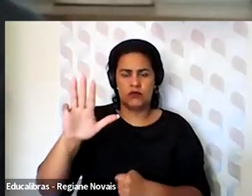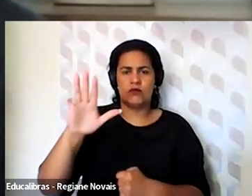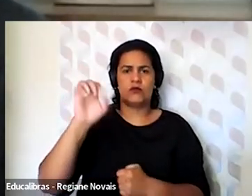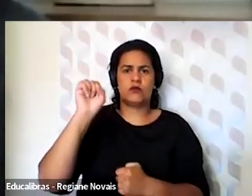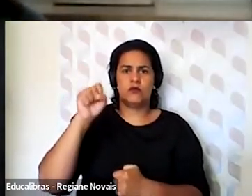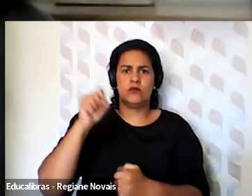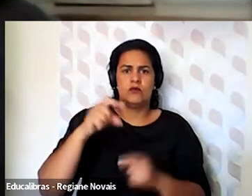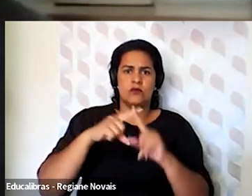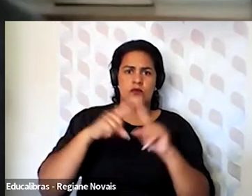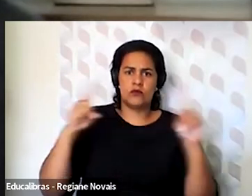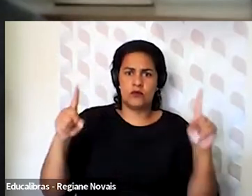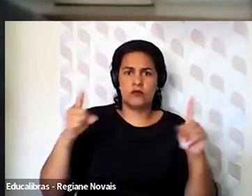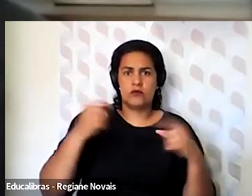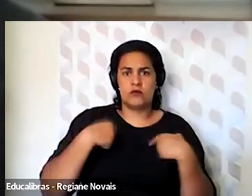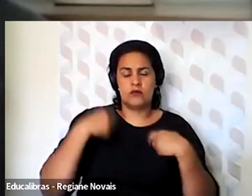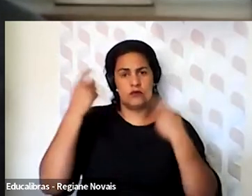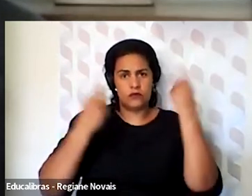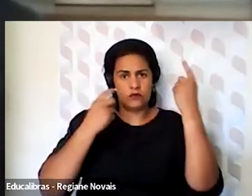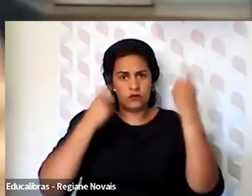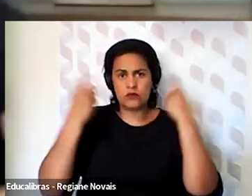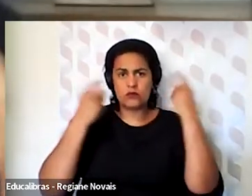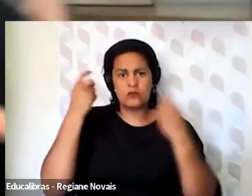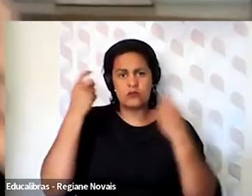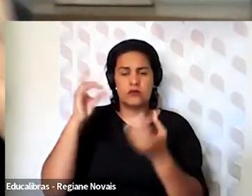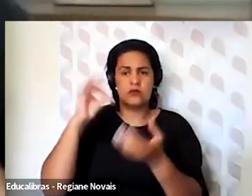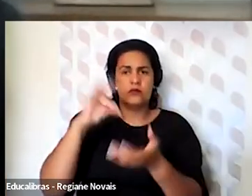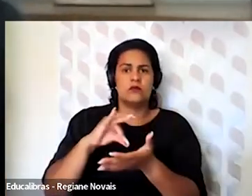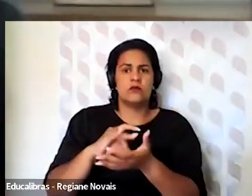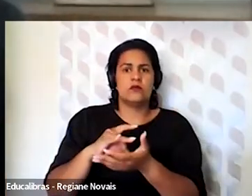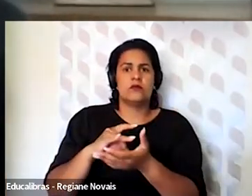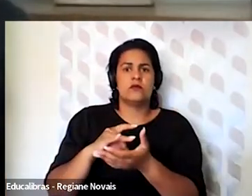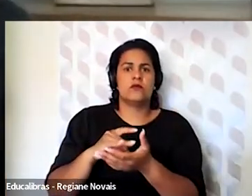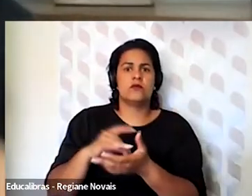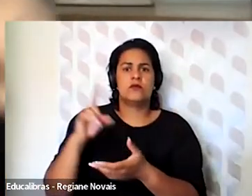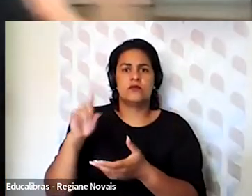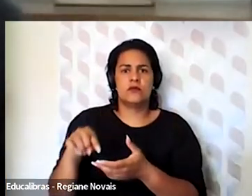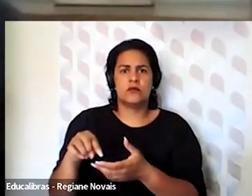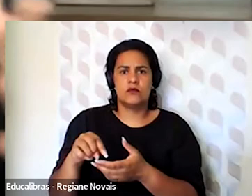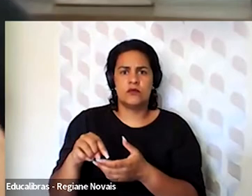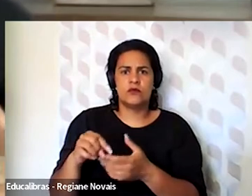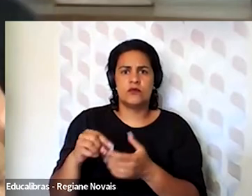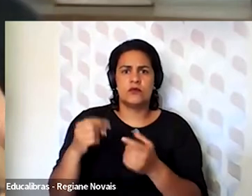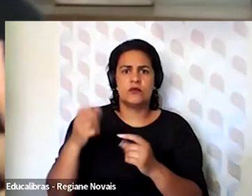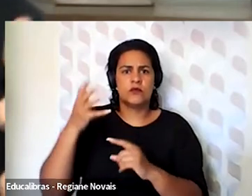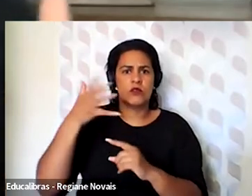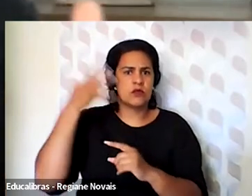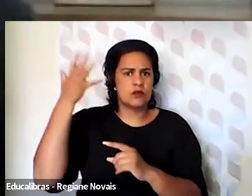preocupa muito, não um pouco, o maniqueísmo dos discursos, o bom e o